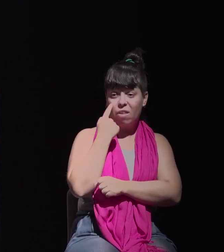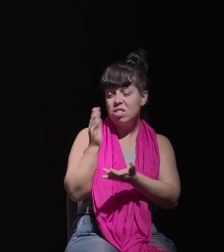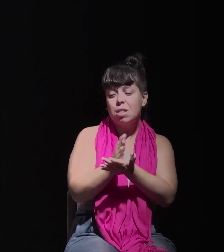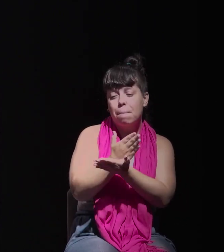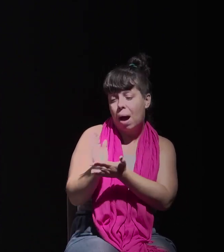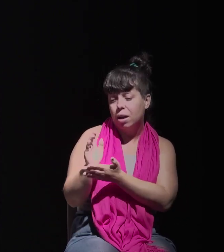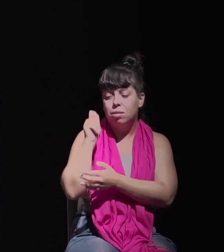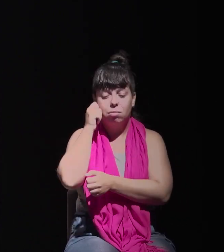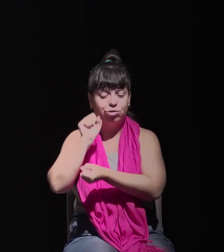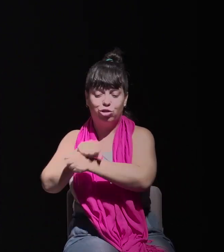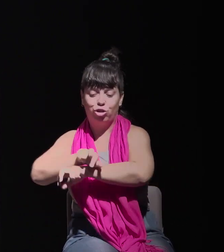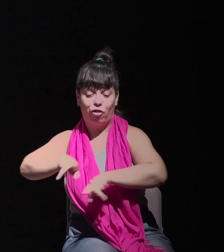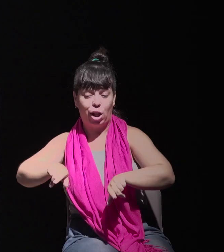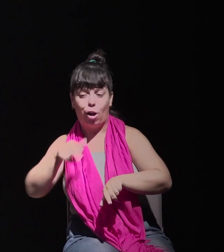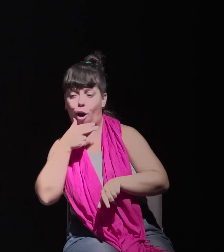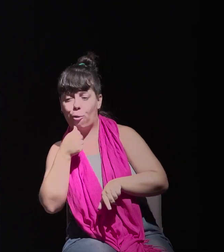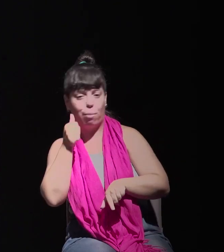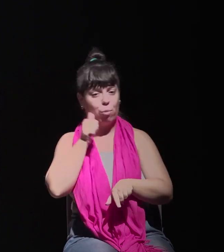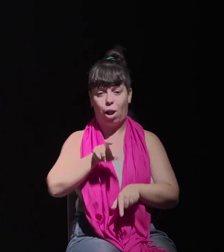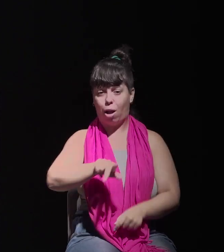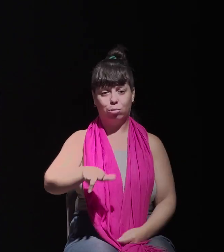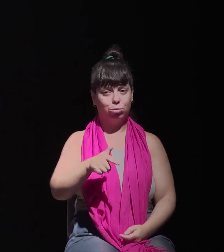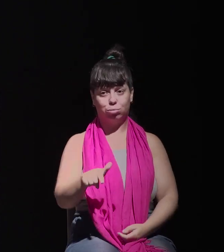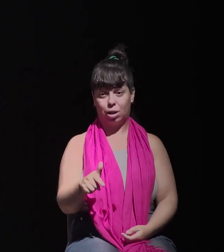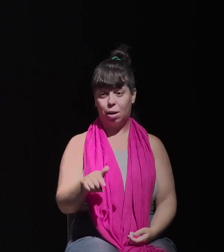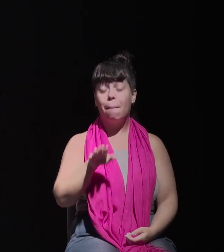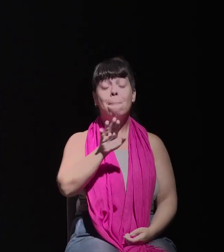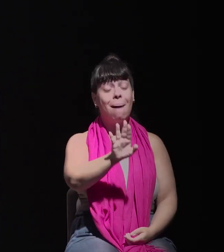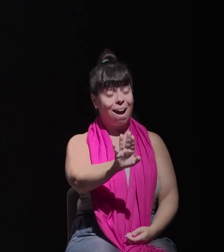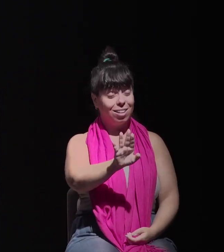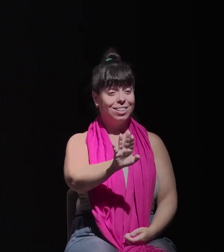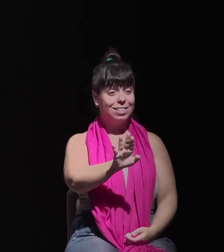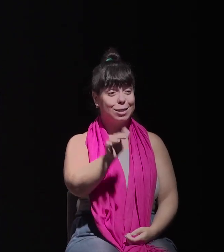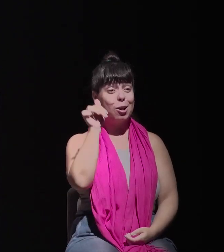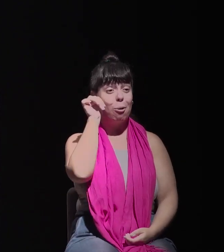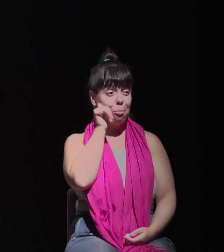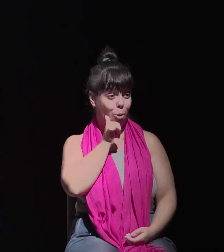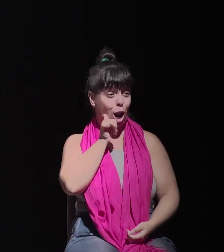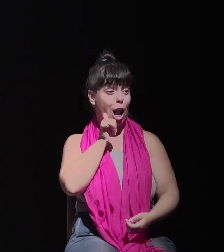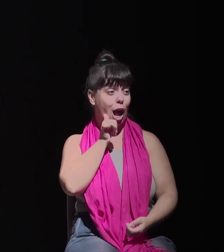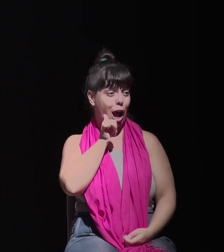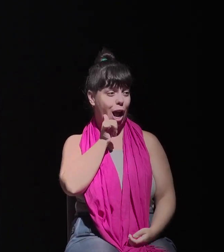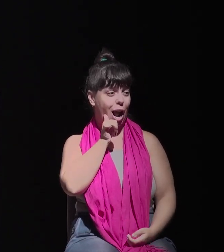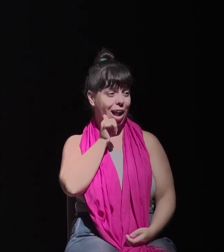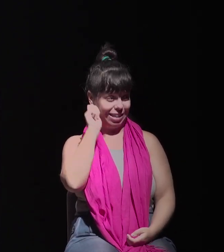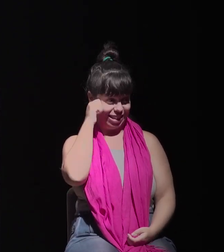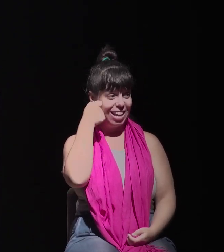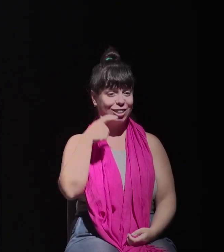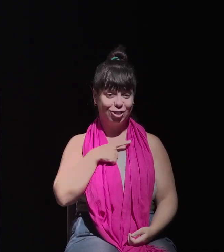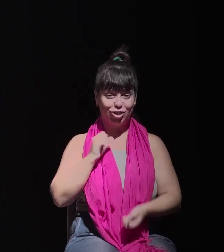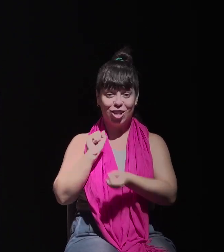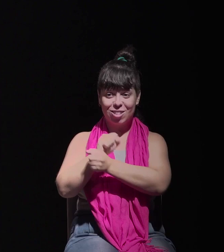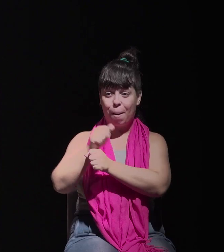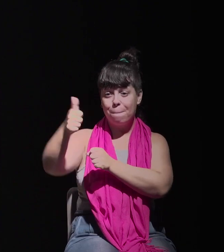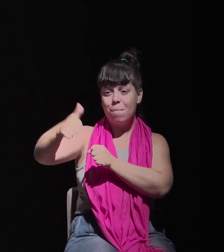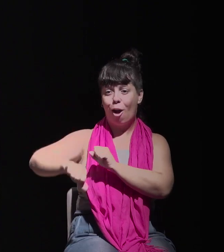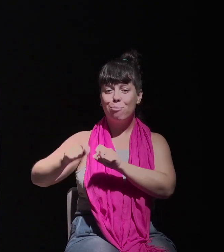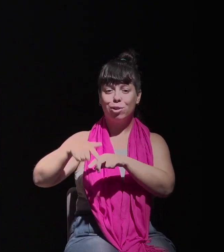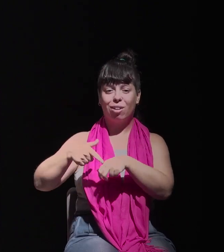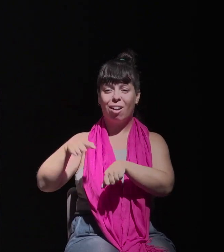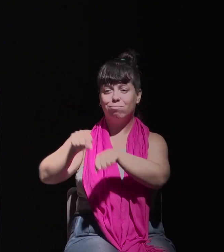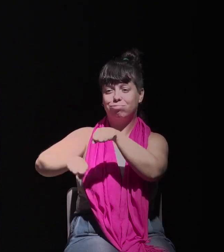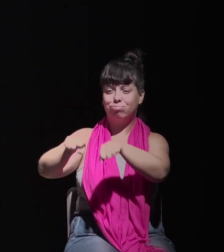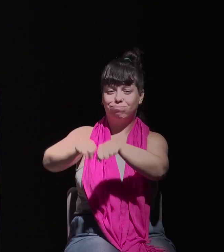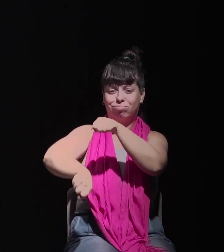homens e mulheres, embora ainda havia para a mulher negra o castigo sexual através dos abusos, e